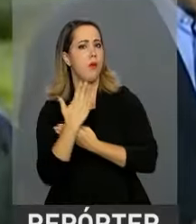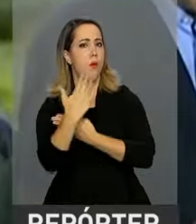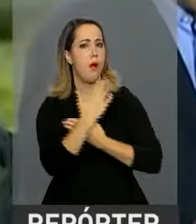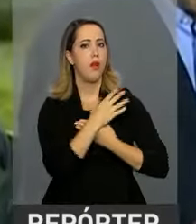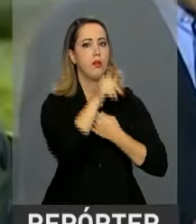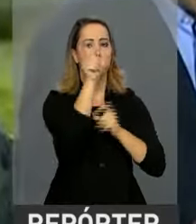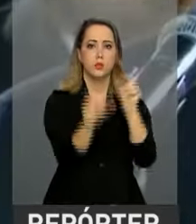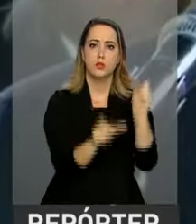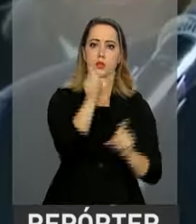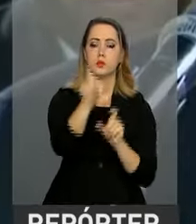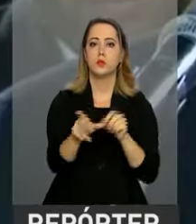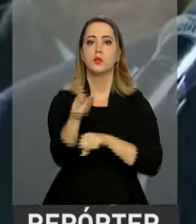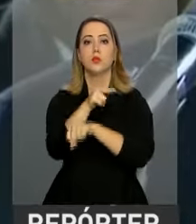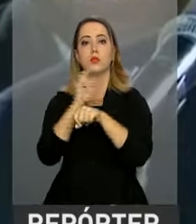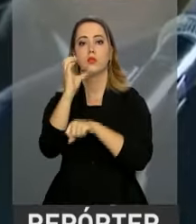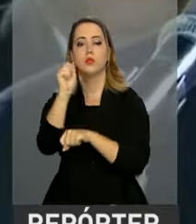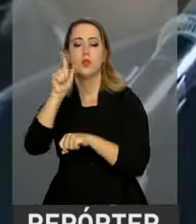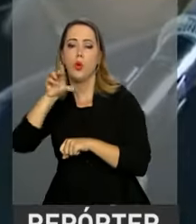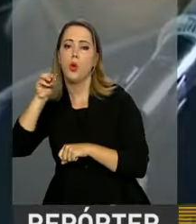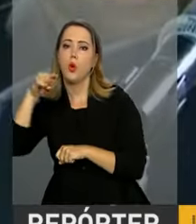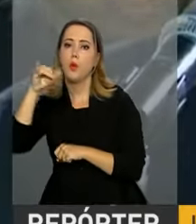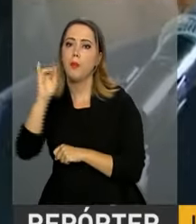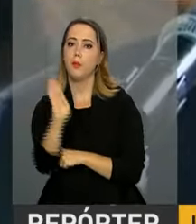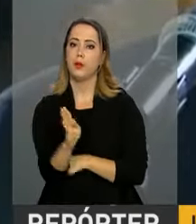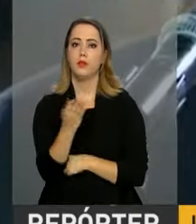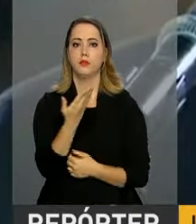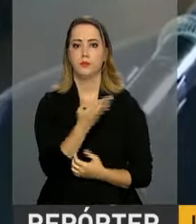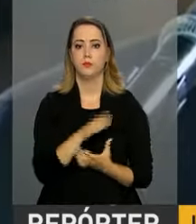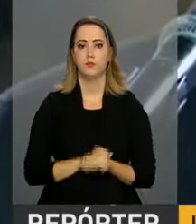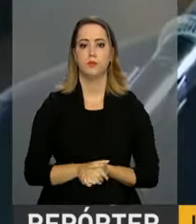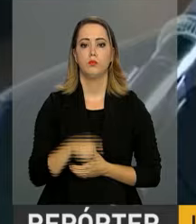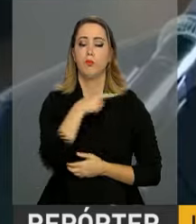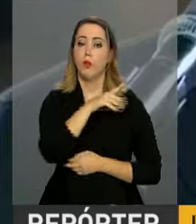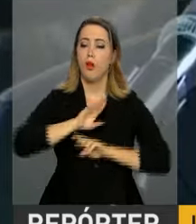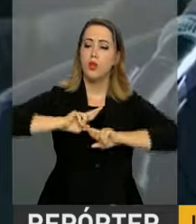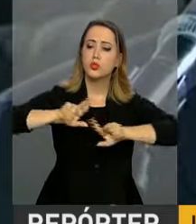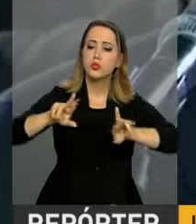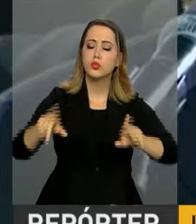dos colombianos. As inúmeras